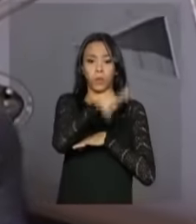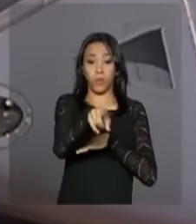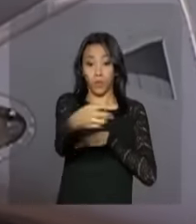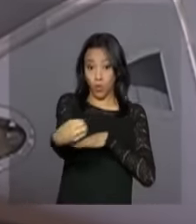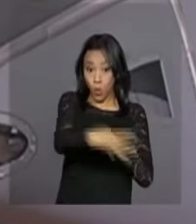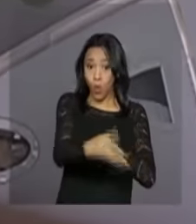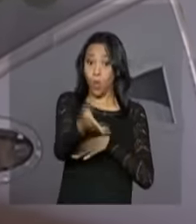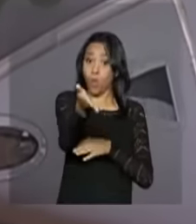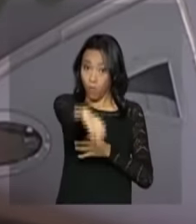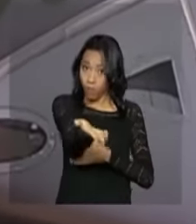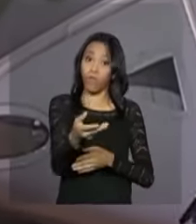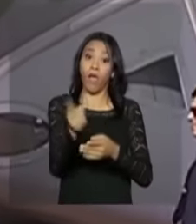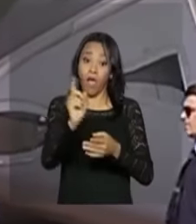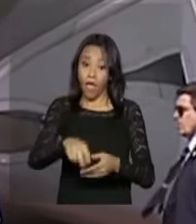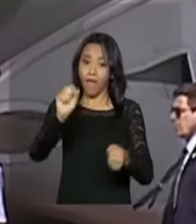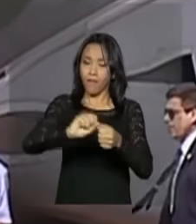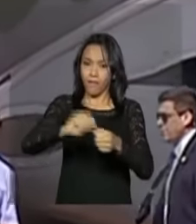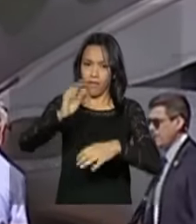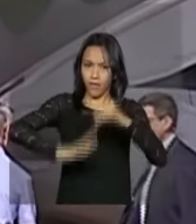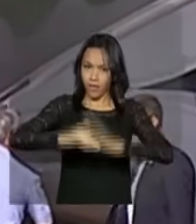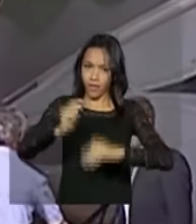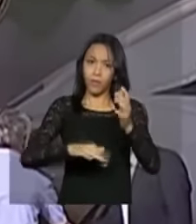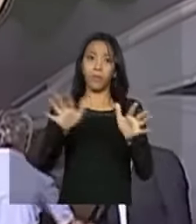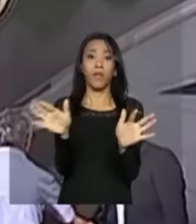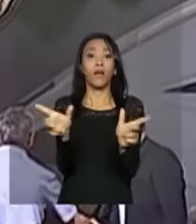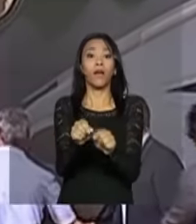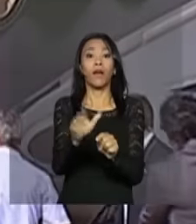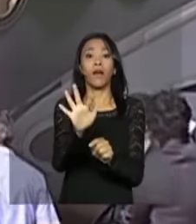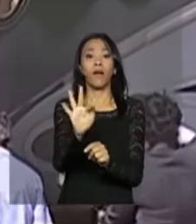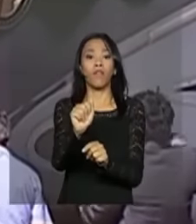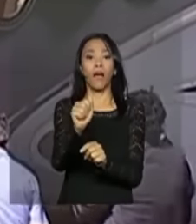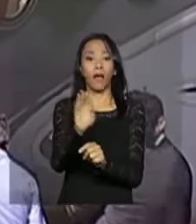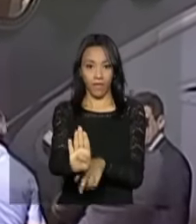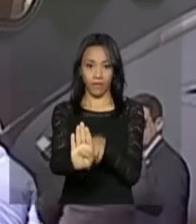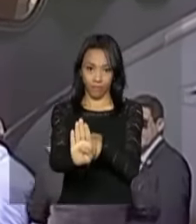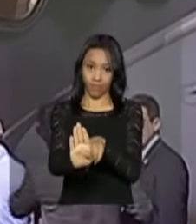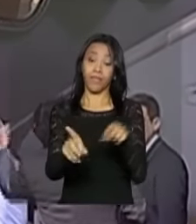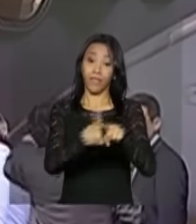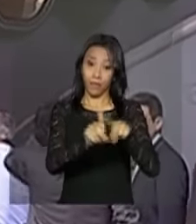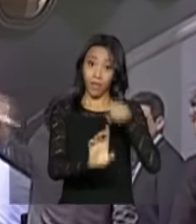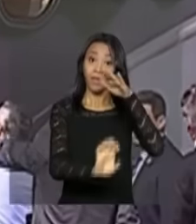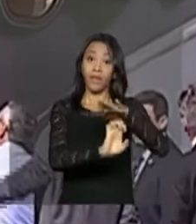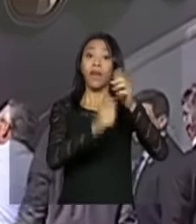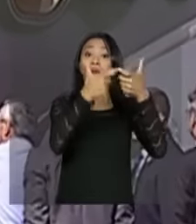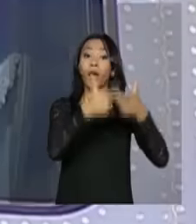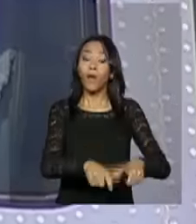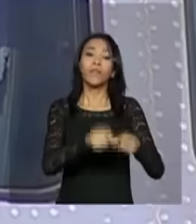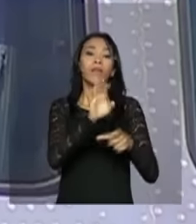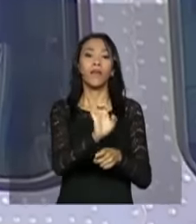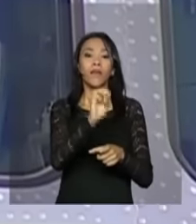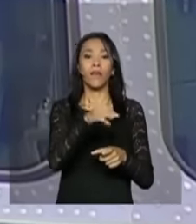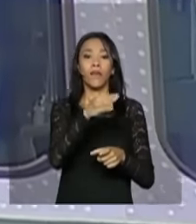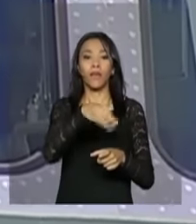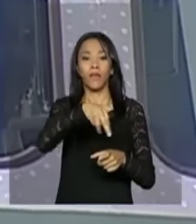A presidente Dilma Rousseff disse nesta terça-feira que o Palácio do Planalto não pretende fazer qualquer reestruturação ministerial antes do processo